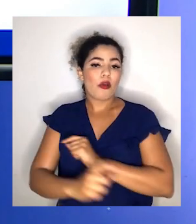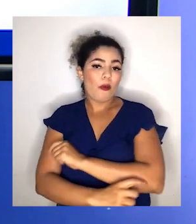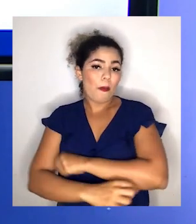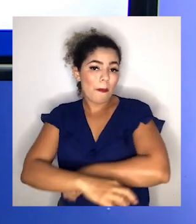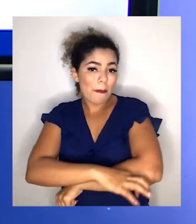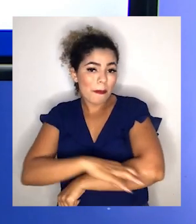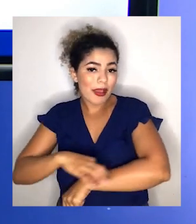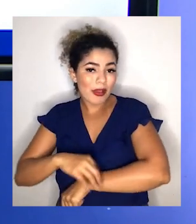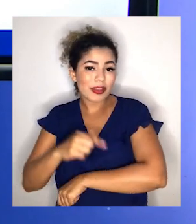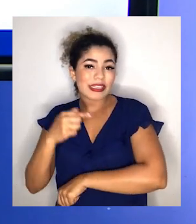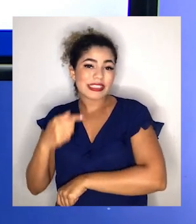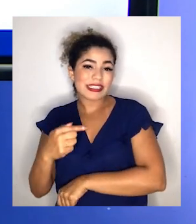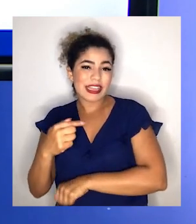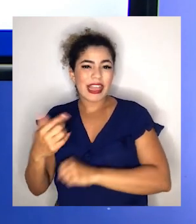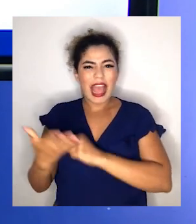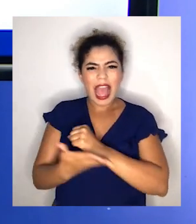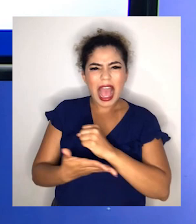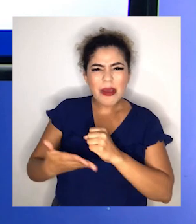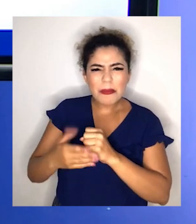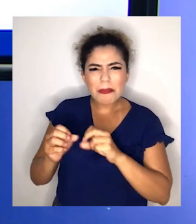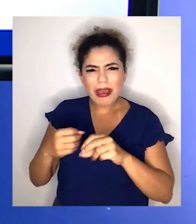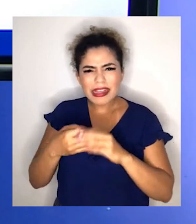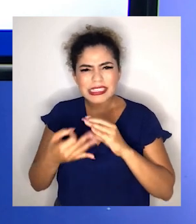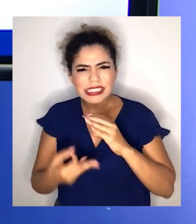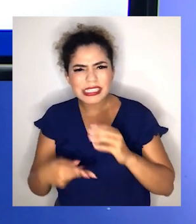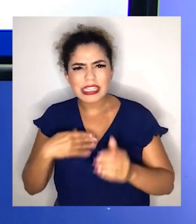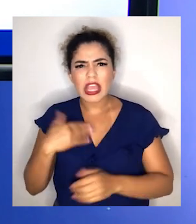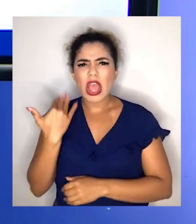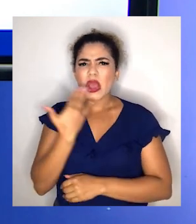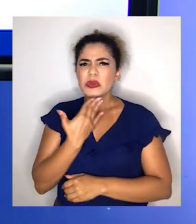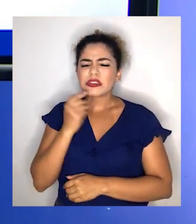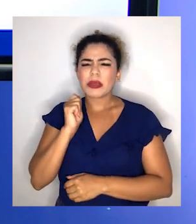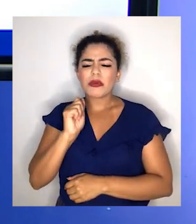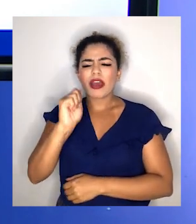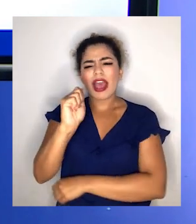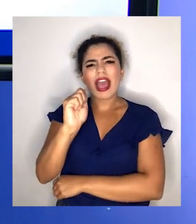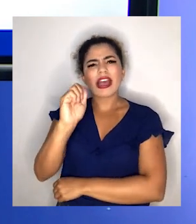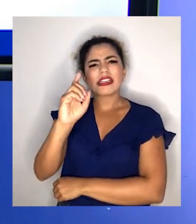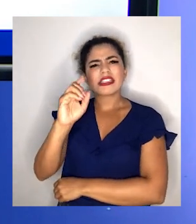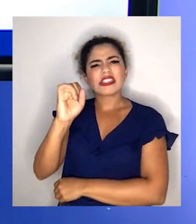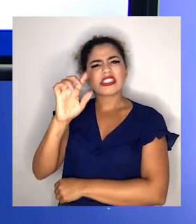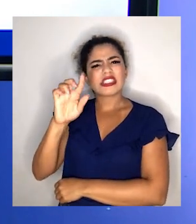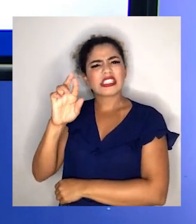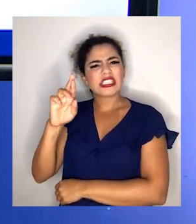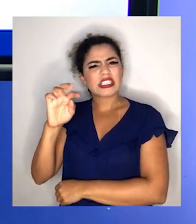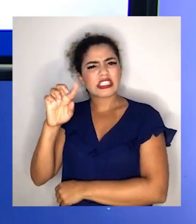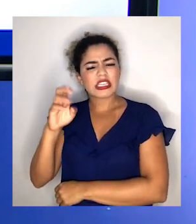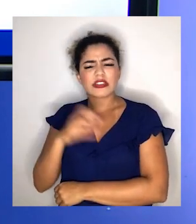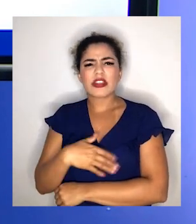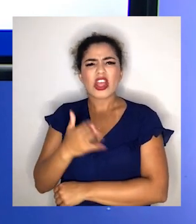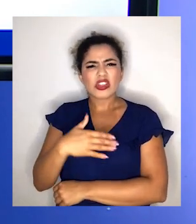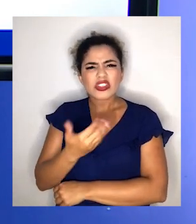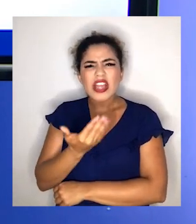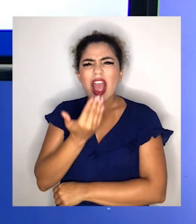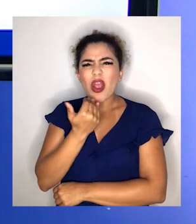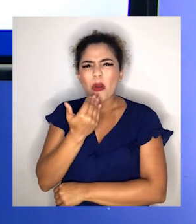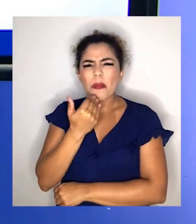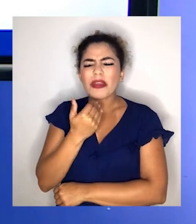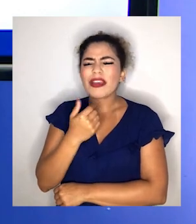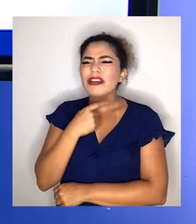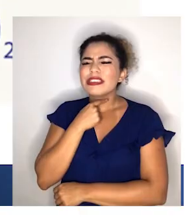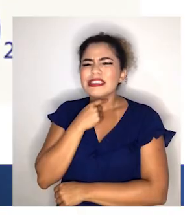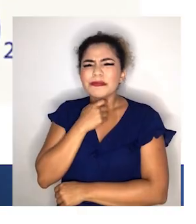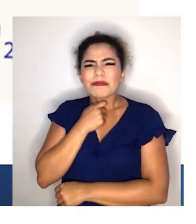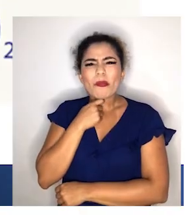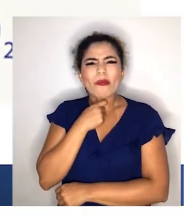7. As bases têm uma característica de sabor adstringente. Você já comeu um fruto que sente como se estivesse amarrando